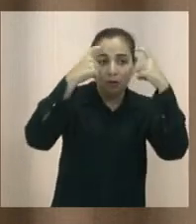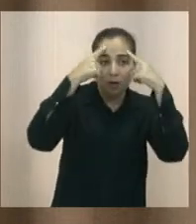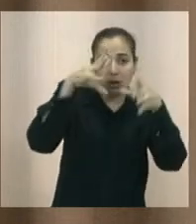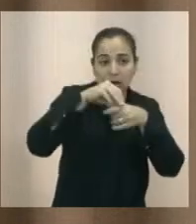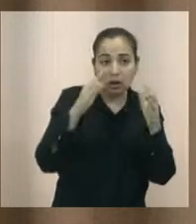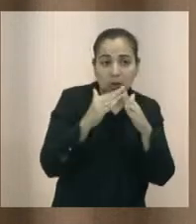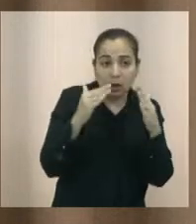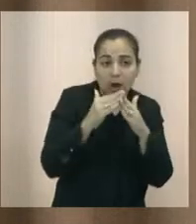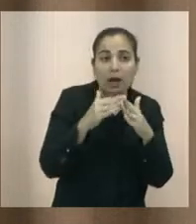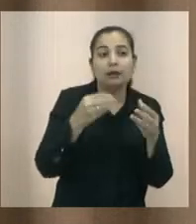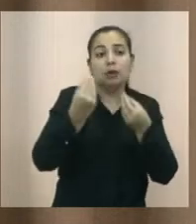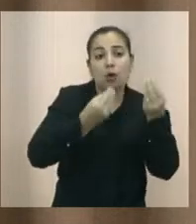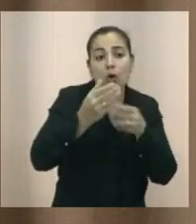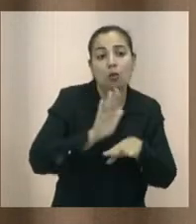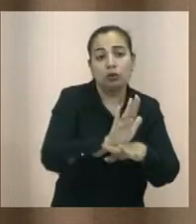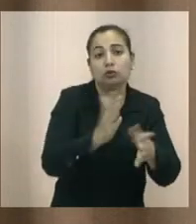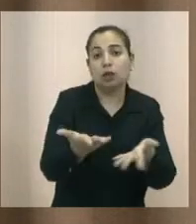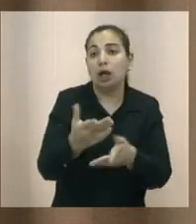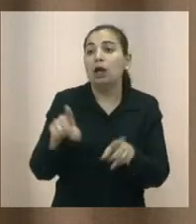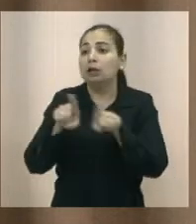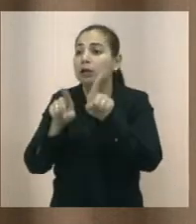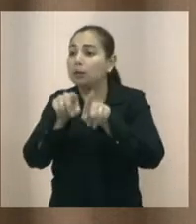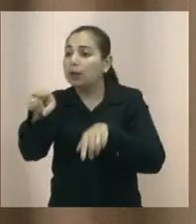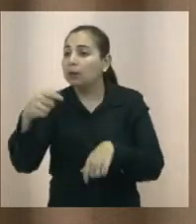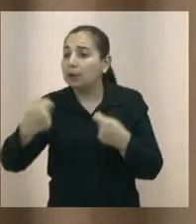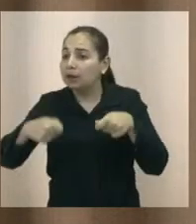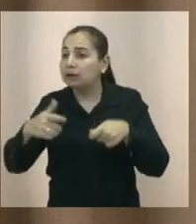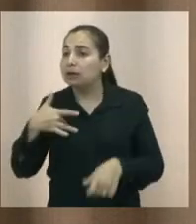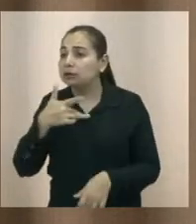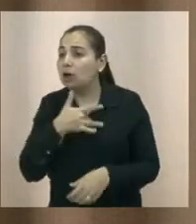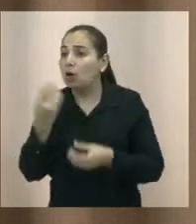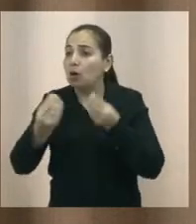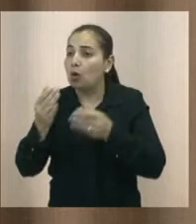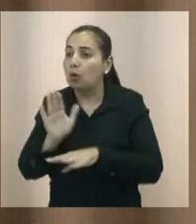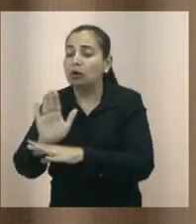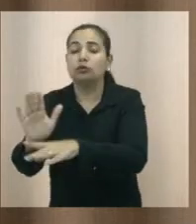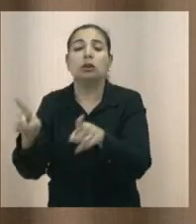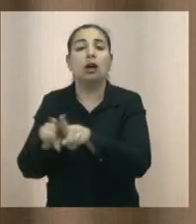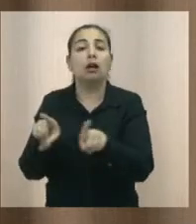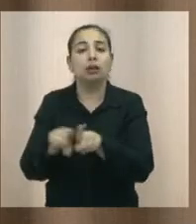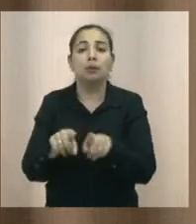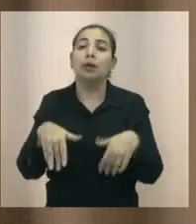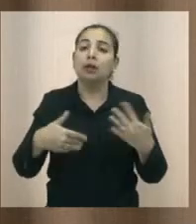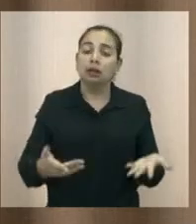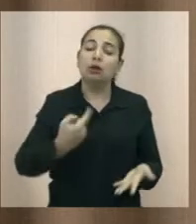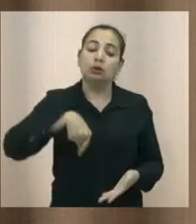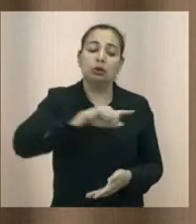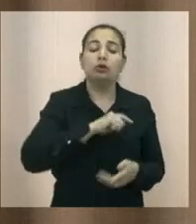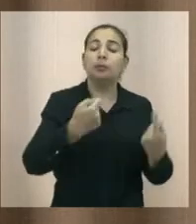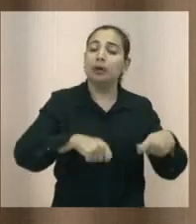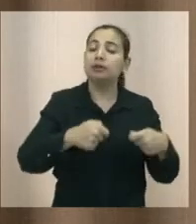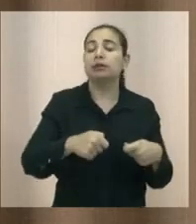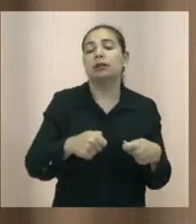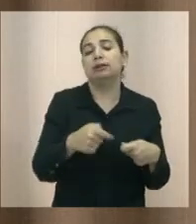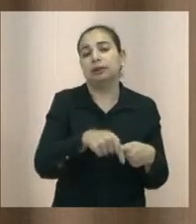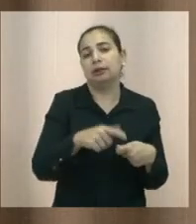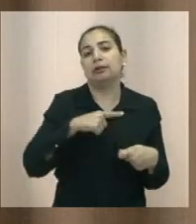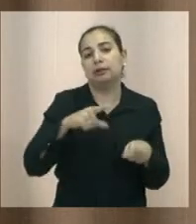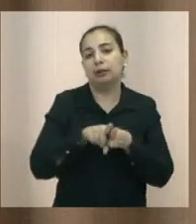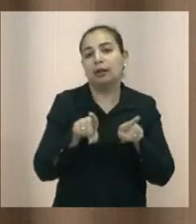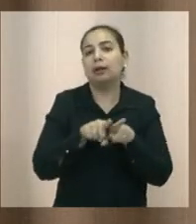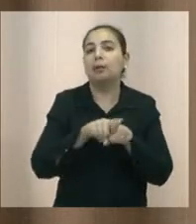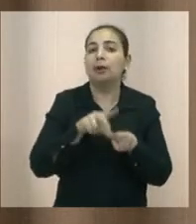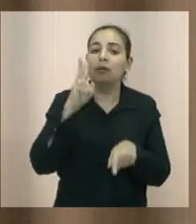gente pode fazer algo para que ela consiga, sem gastar tanto do Estado, sem gastar o dinheiro do Estado, a gente consegue dar esse retorno também,